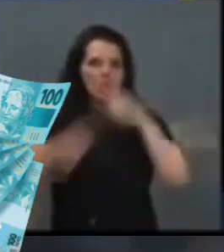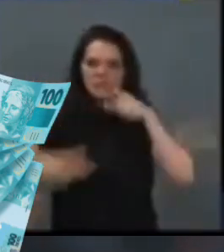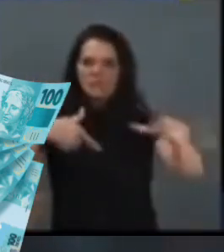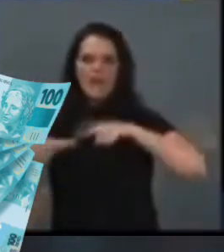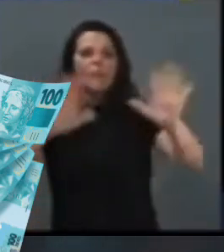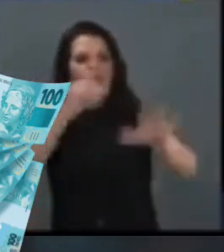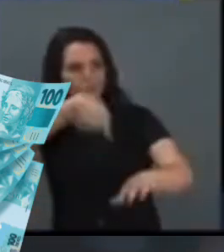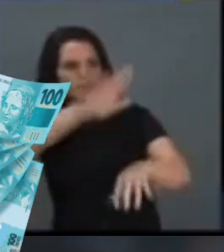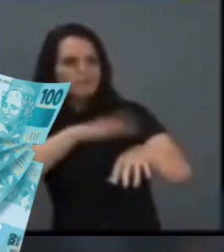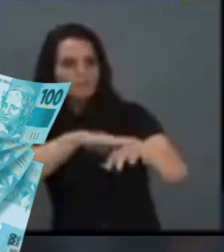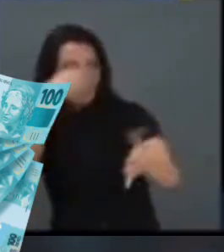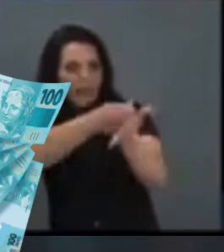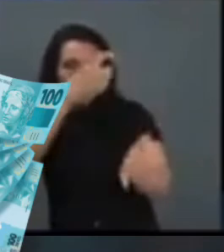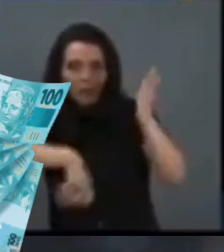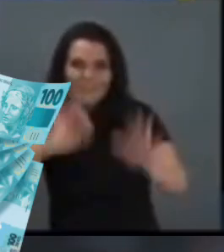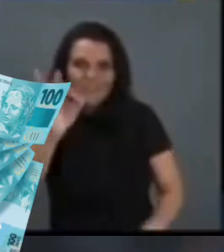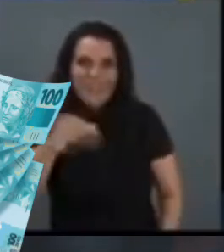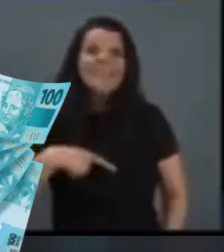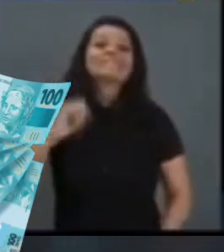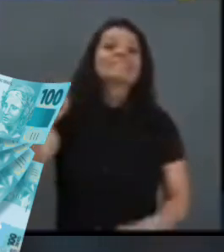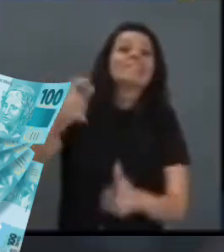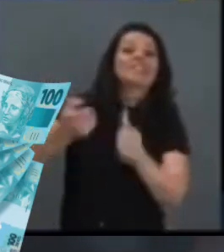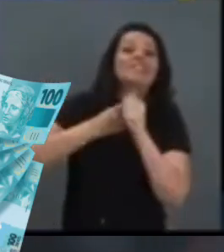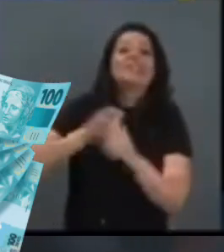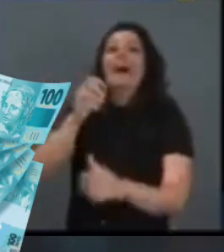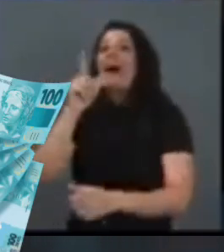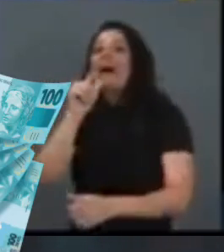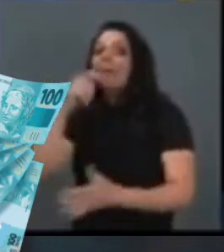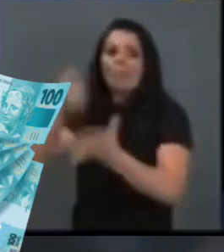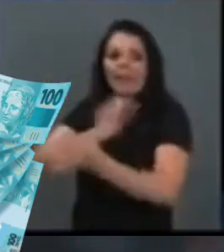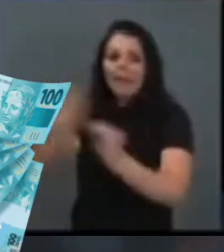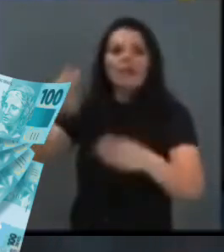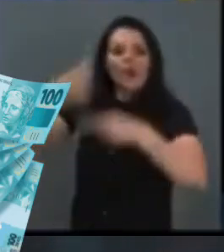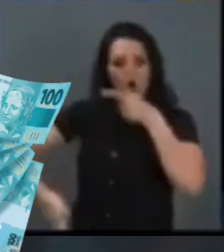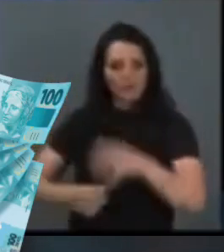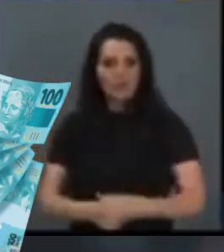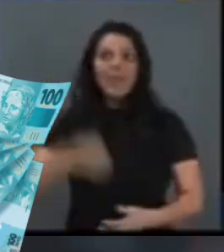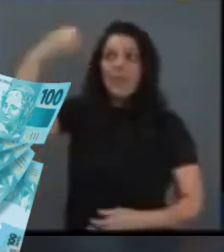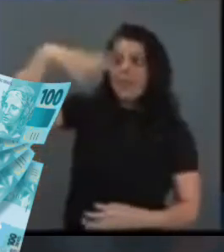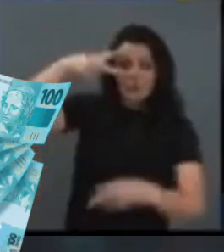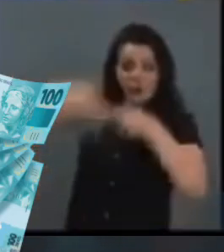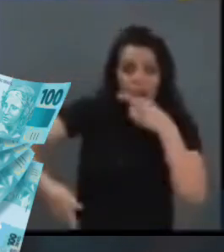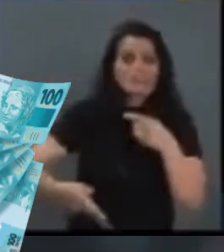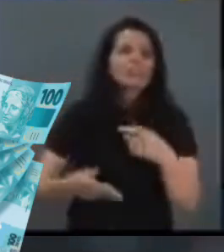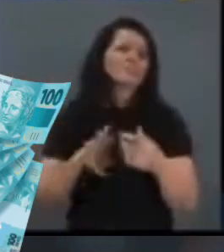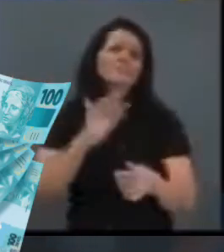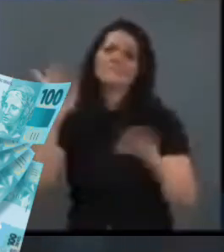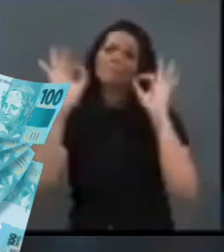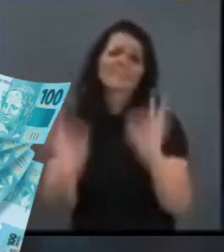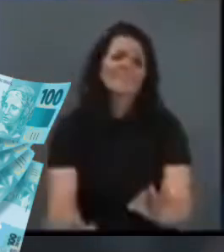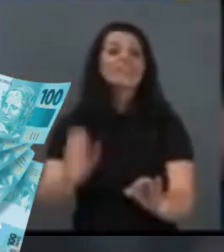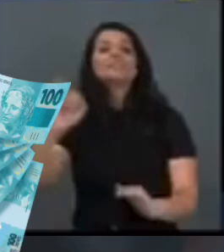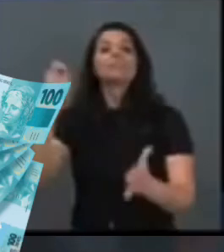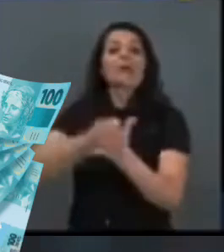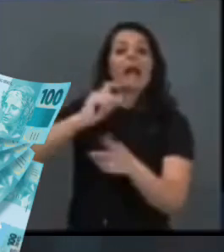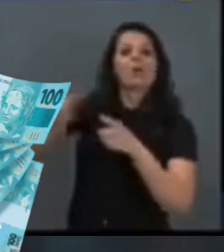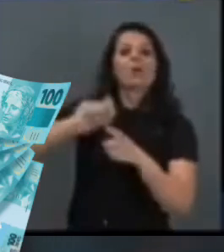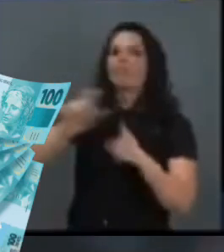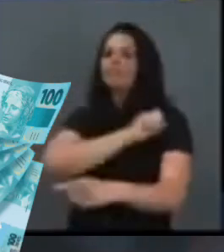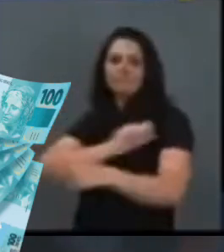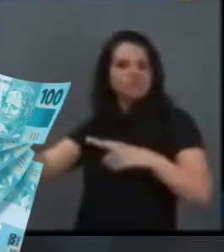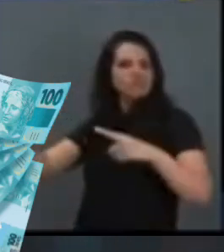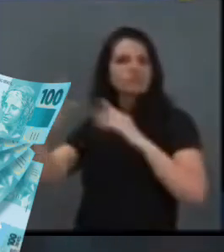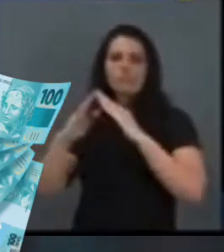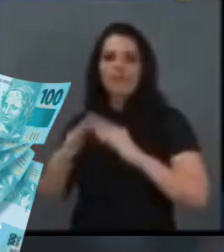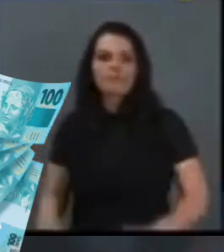trabalhar, mas você tinha que pagar seu imposto, fica sem pagar a conta de água pra você ver sua conta ser cortada, fica sem pagar sua energia ser cortada, fica sem pagar seu aluguel, sem ser